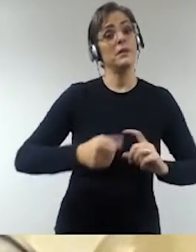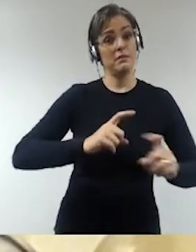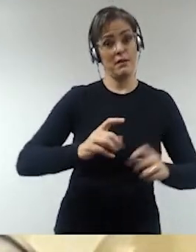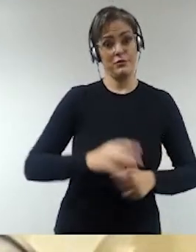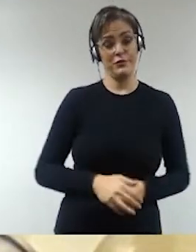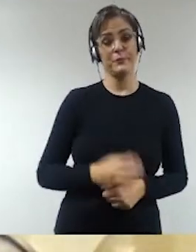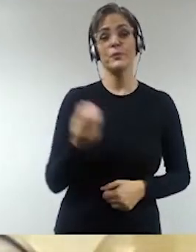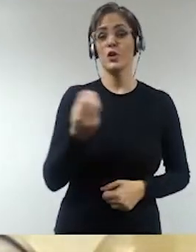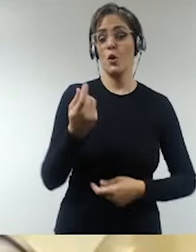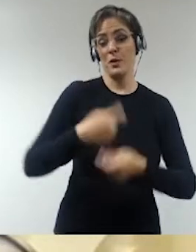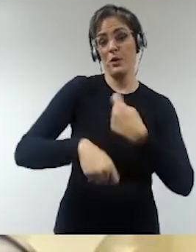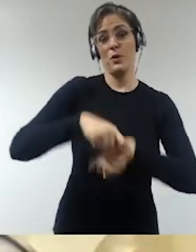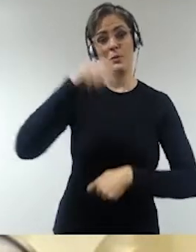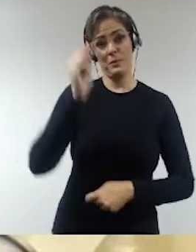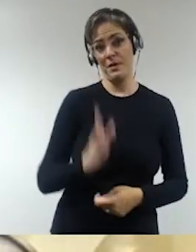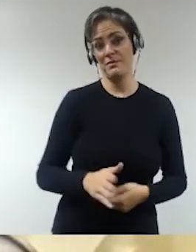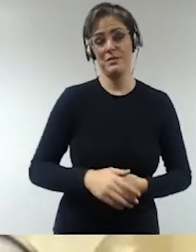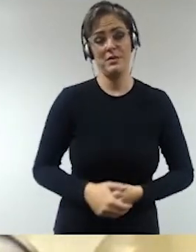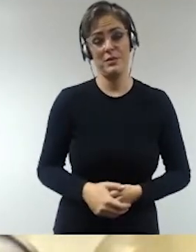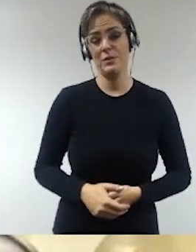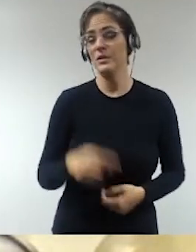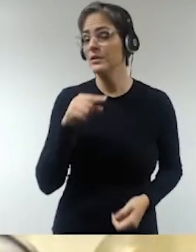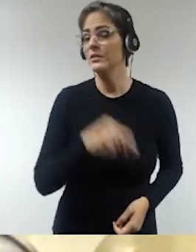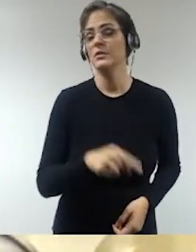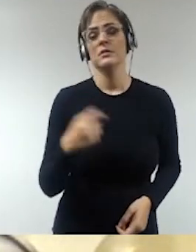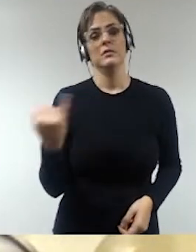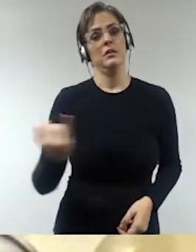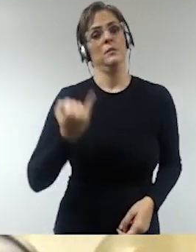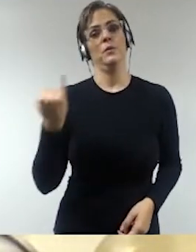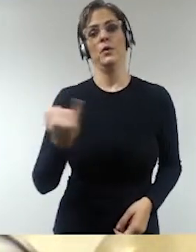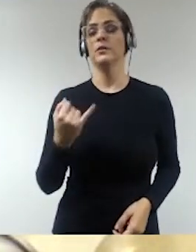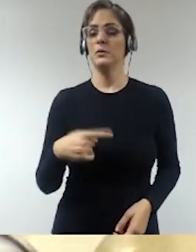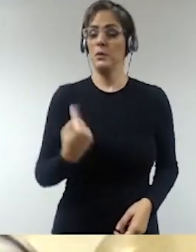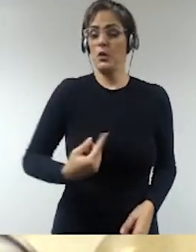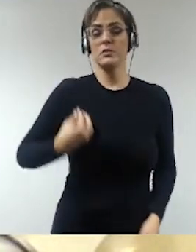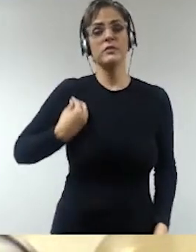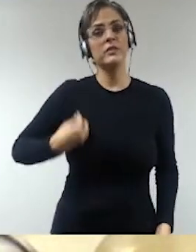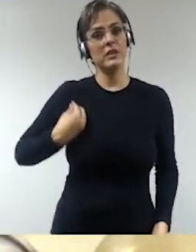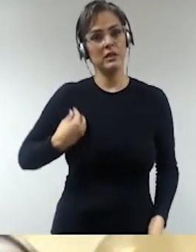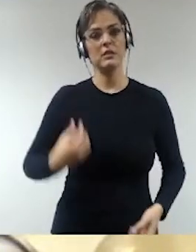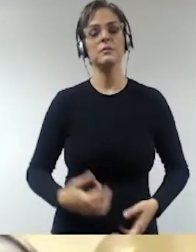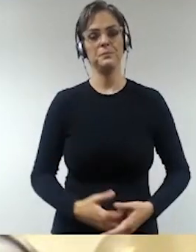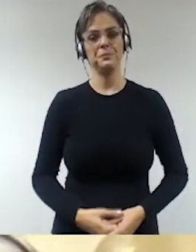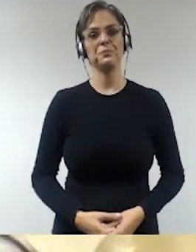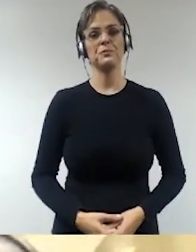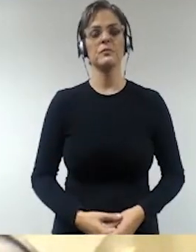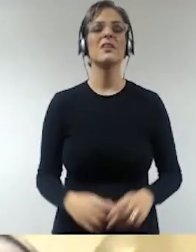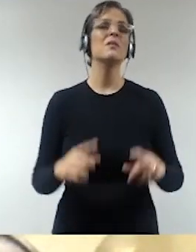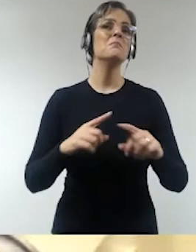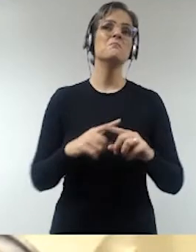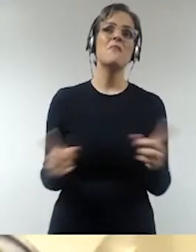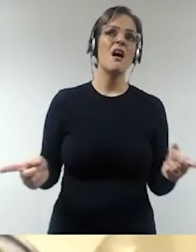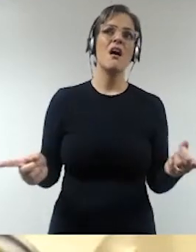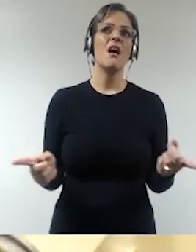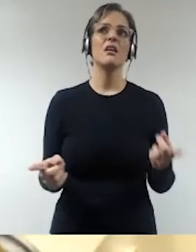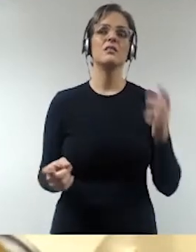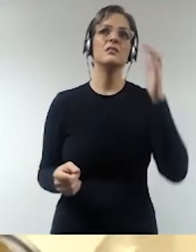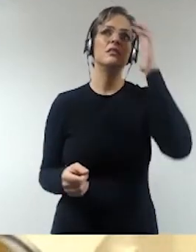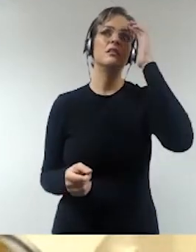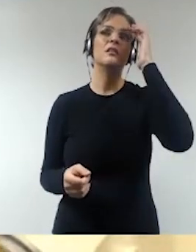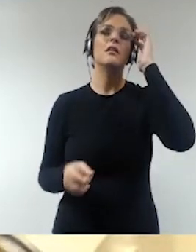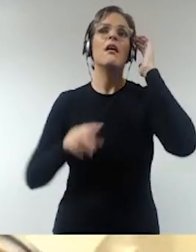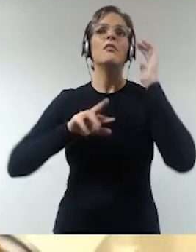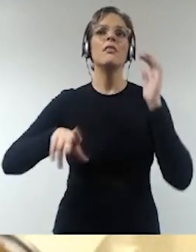na economia do país, e que fazem parte da nossa vida. Isso não quer, de forma nenhuma, estabelecer